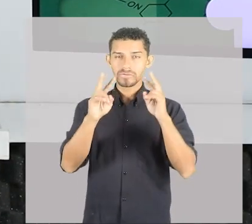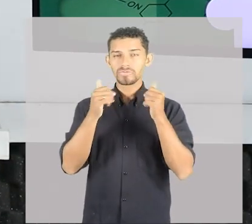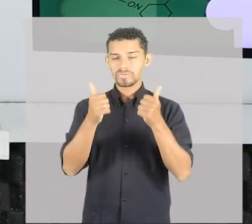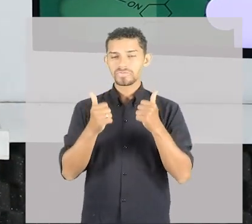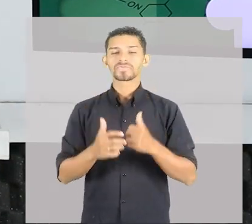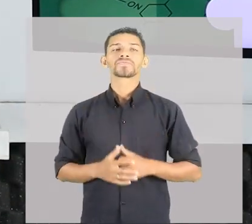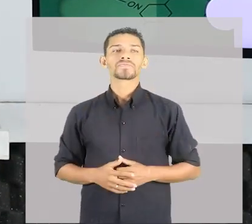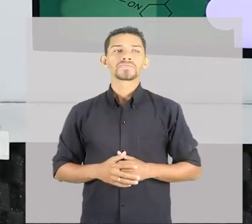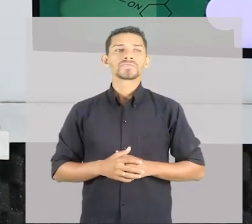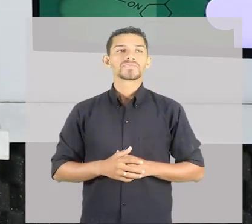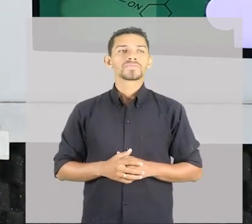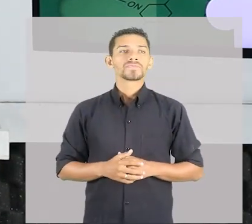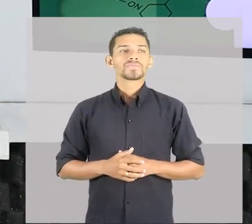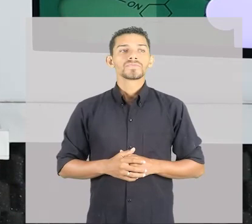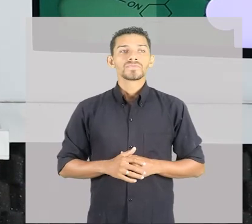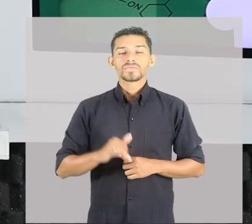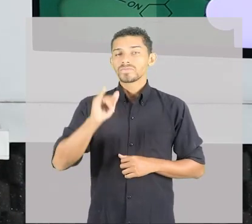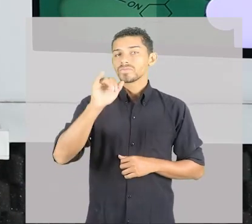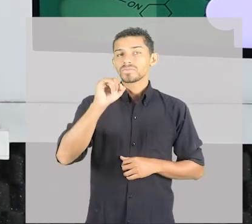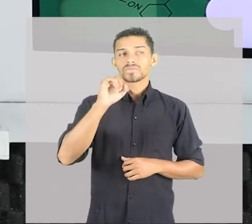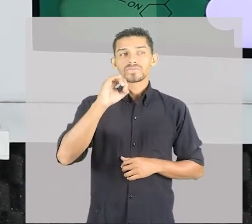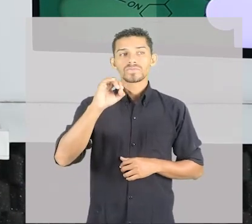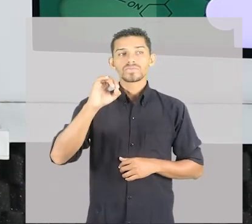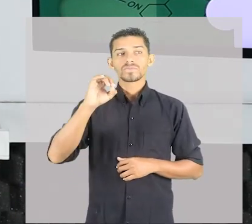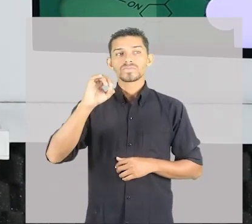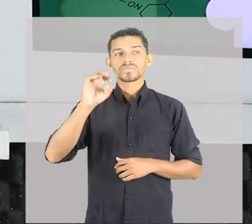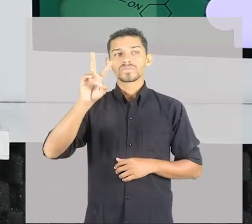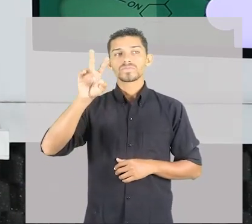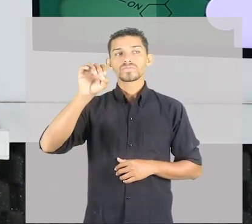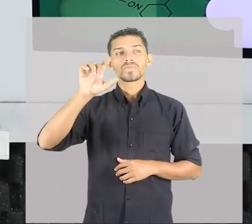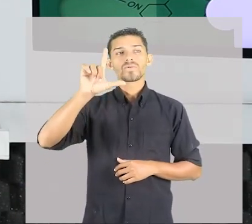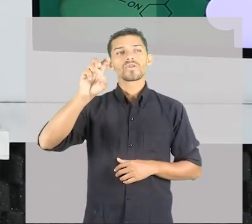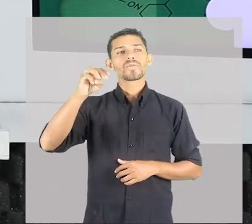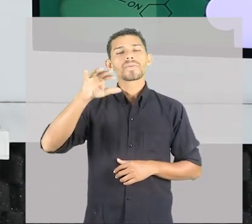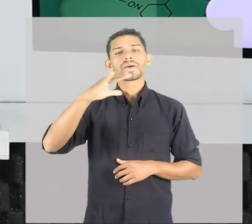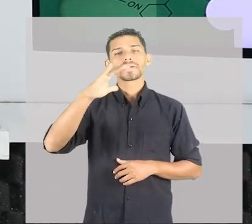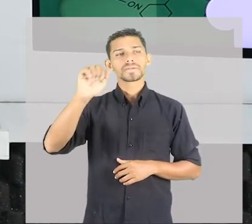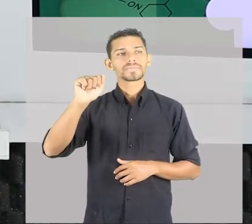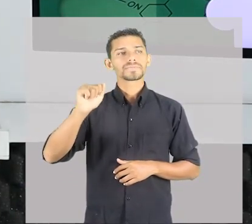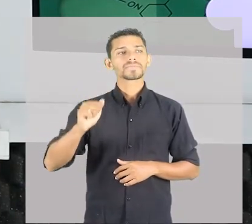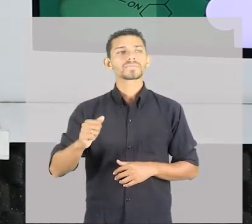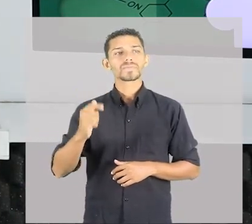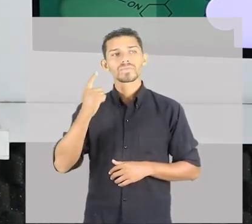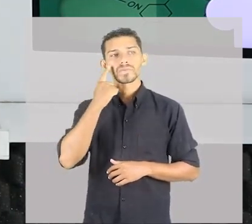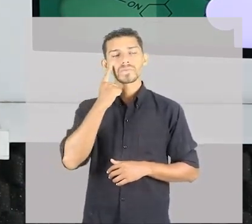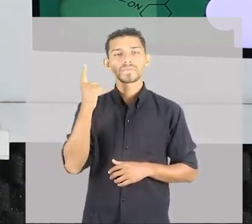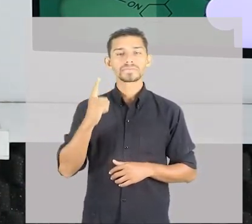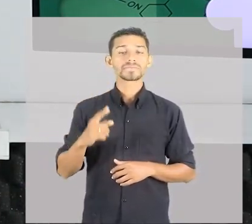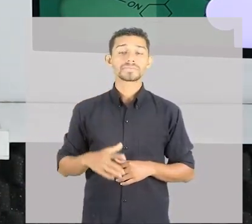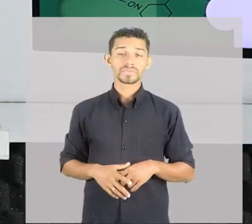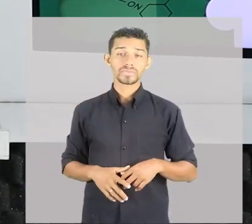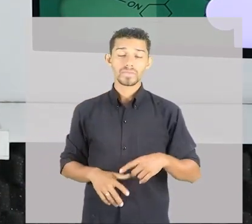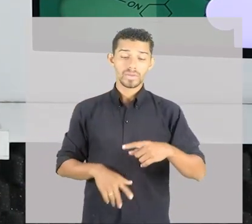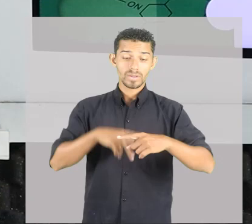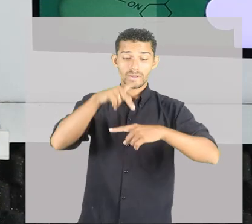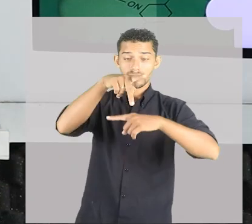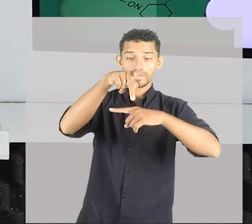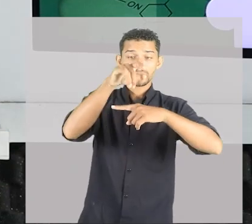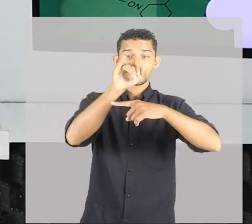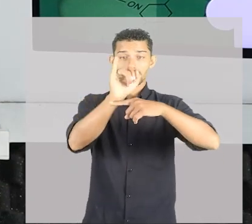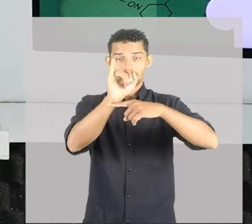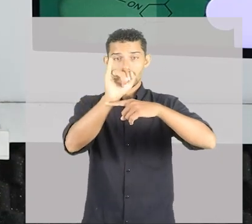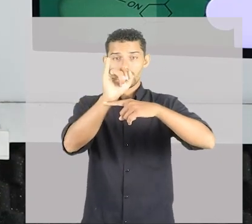beleza isovolumétrica volume constante ó manda o volume embora ó o que sobra pressão